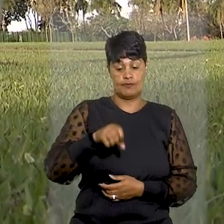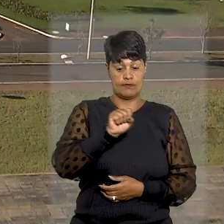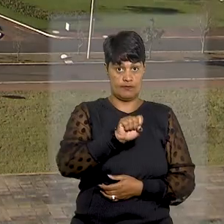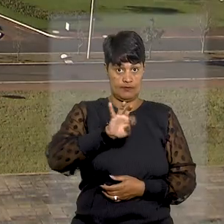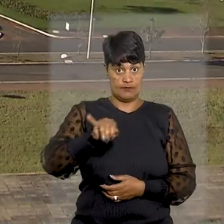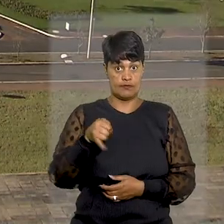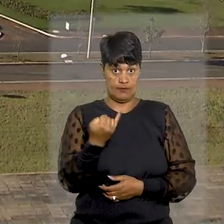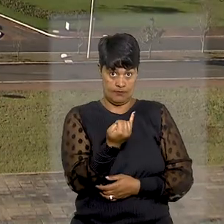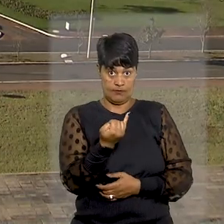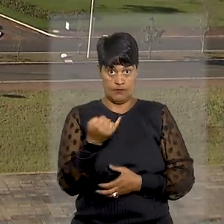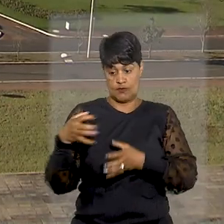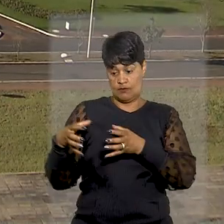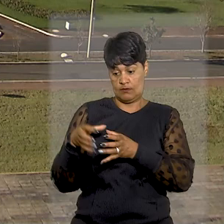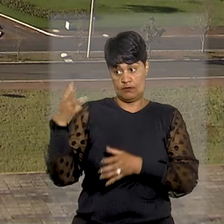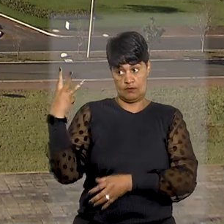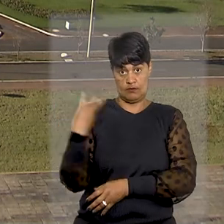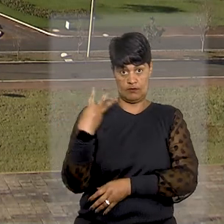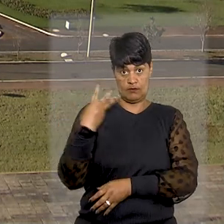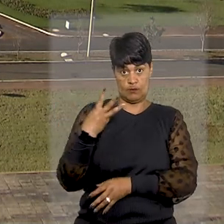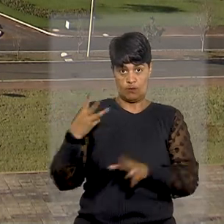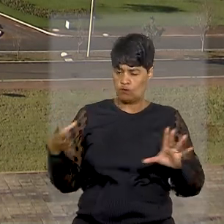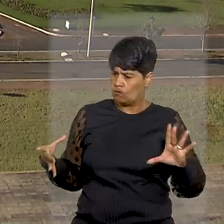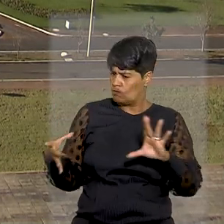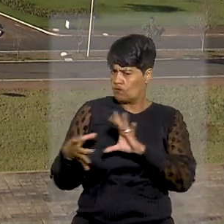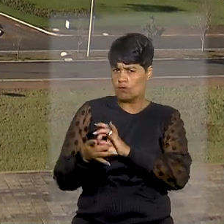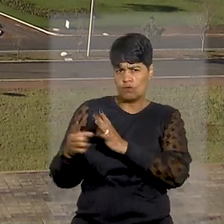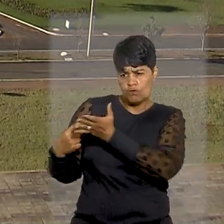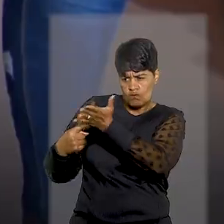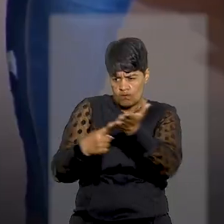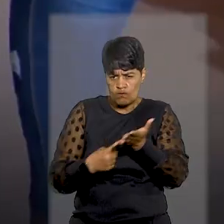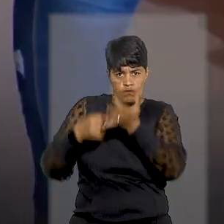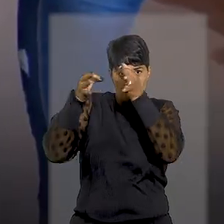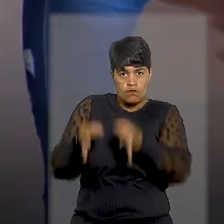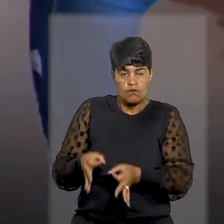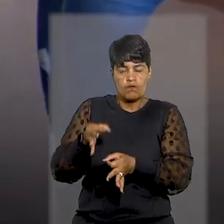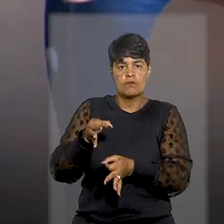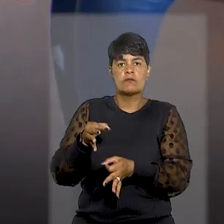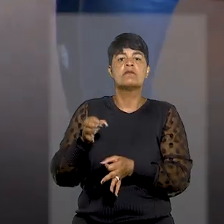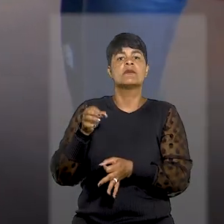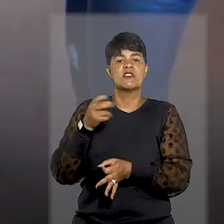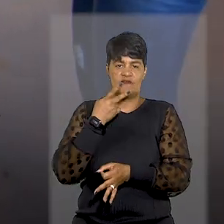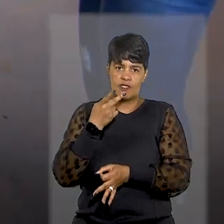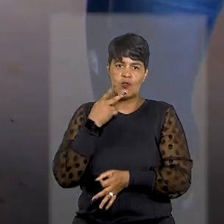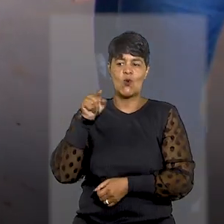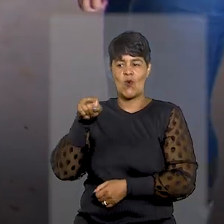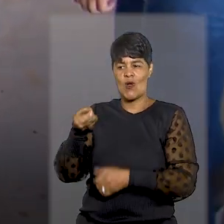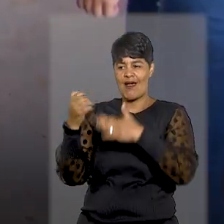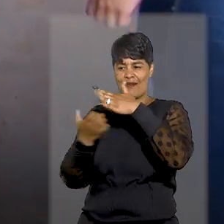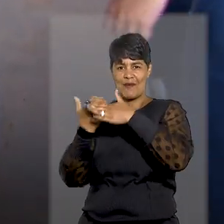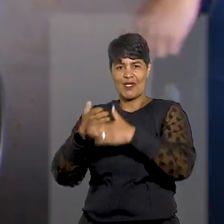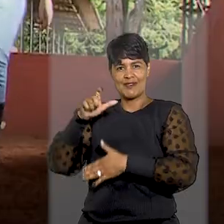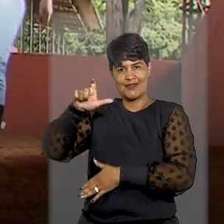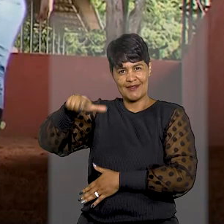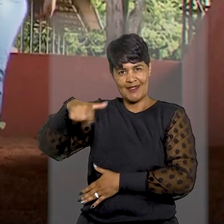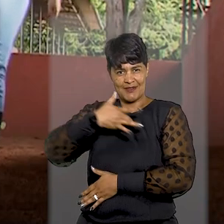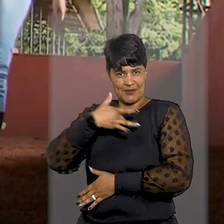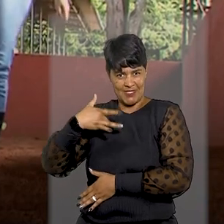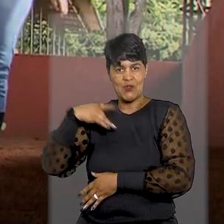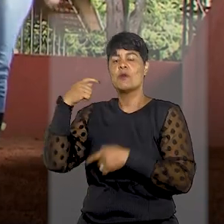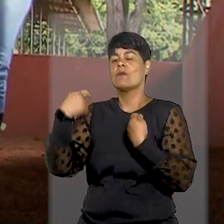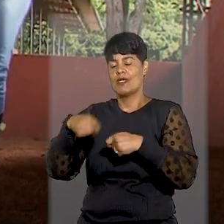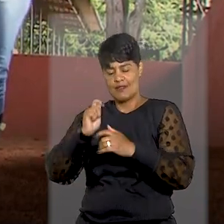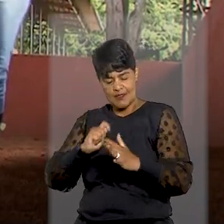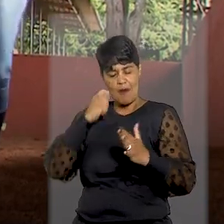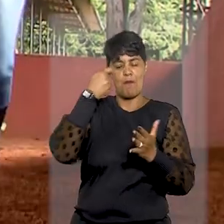a terceira turma por unanimidade reconheceu a obrigação de operadora do plano de saúde cobrir-se ações de ecoterapia